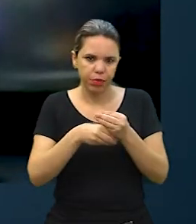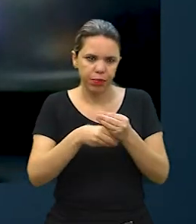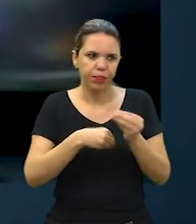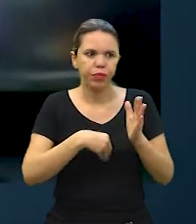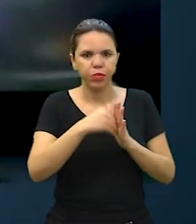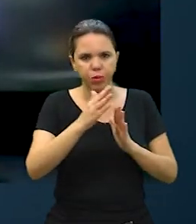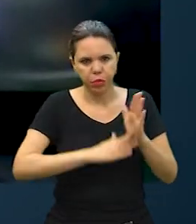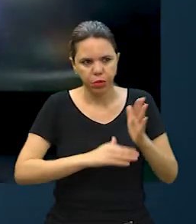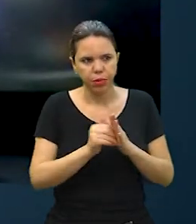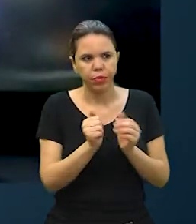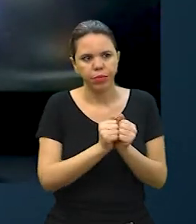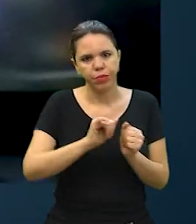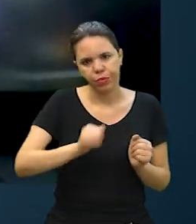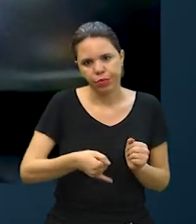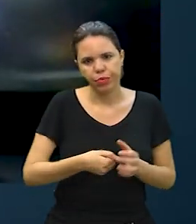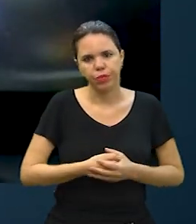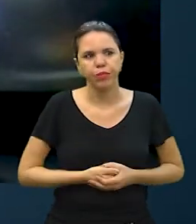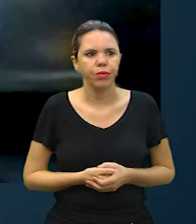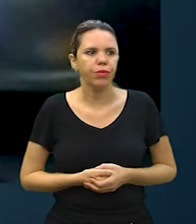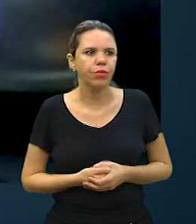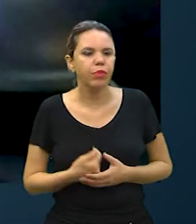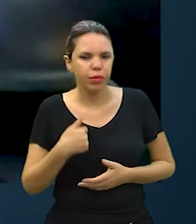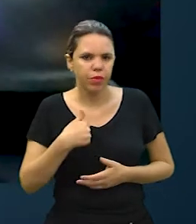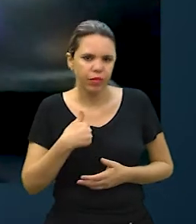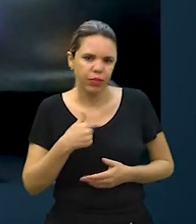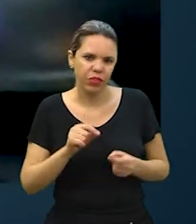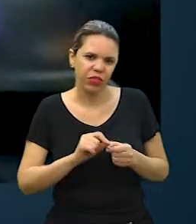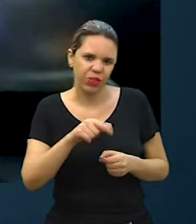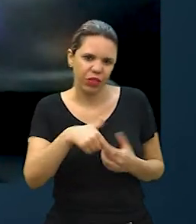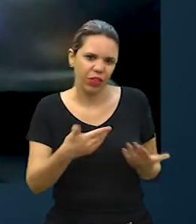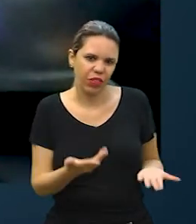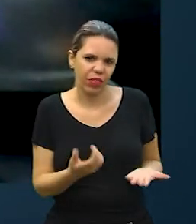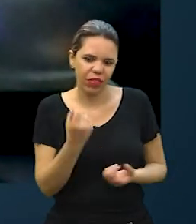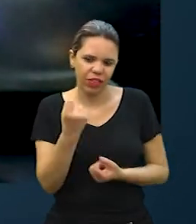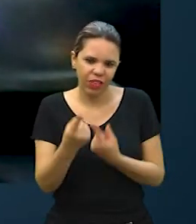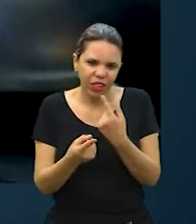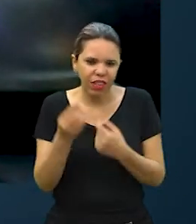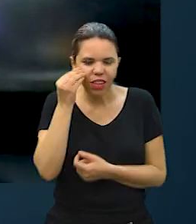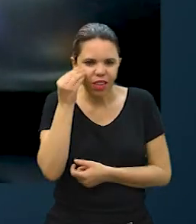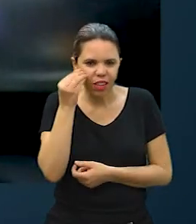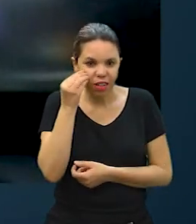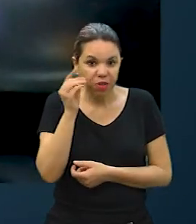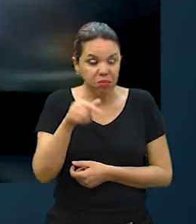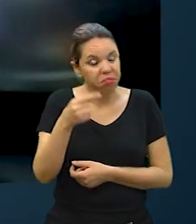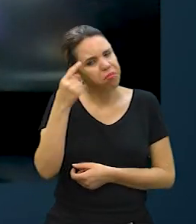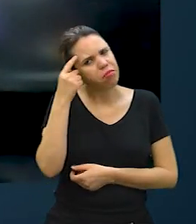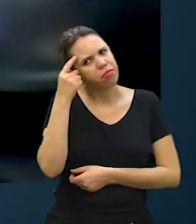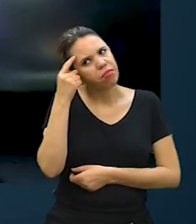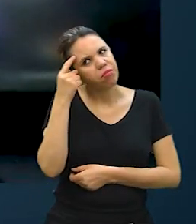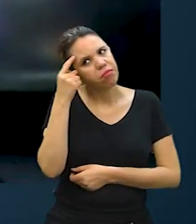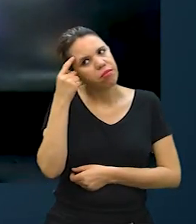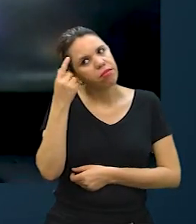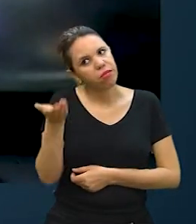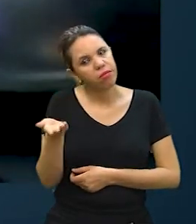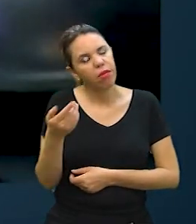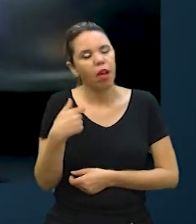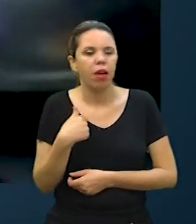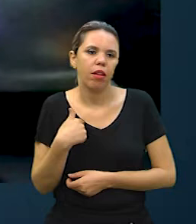vou aproveitar esse tingimento. E inclusive, eu fiz isso algumas vezes e foi daí que,